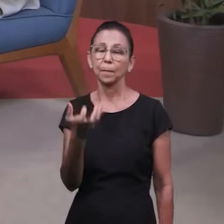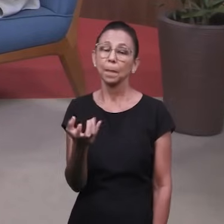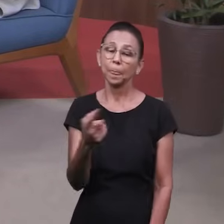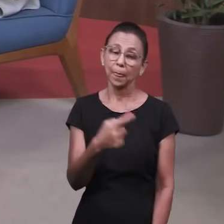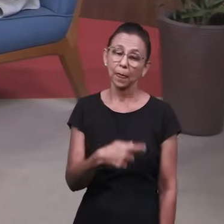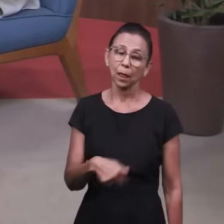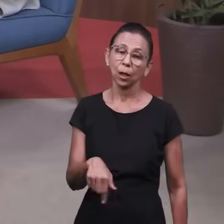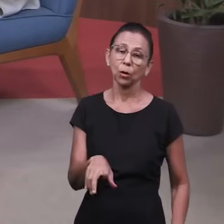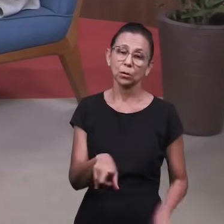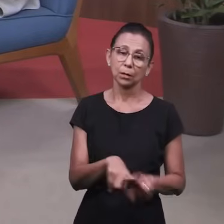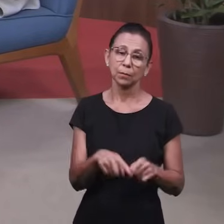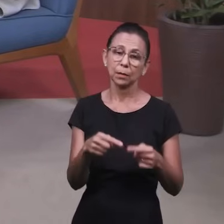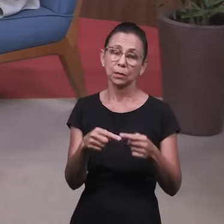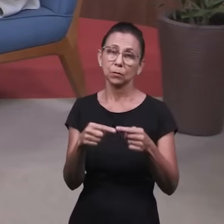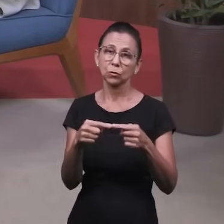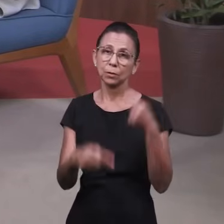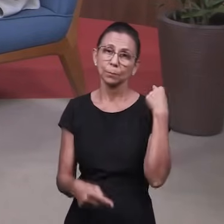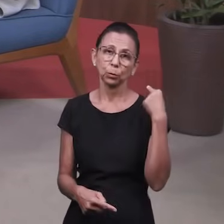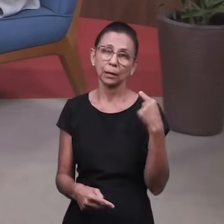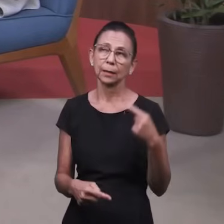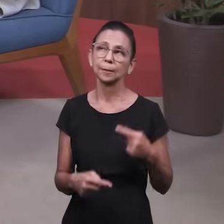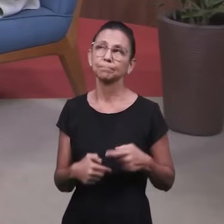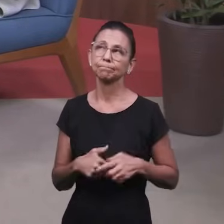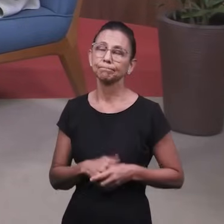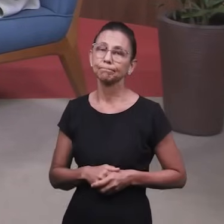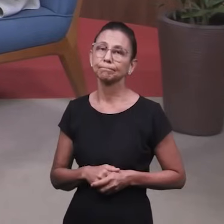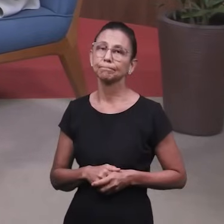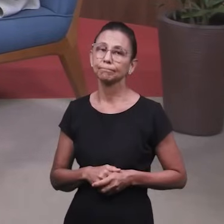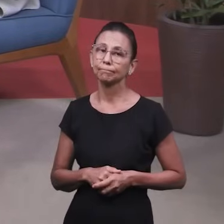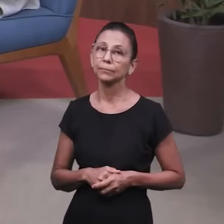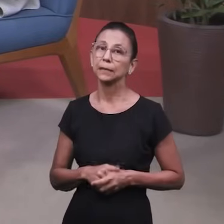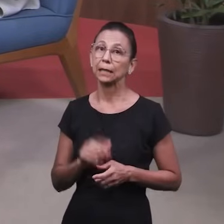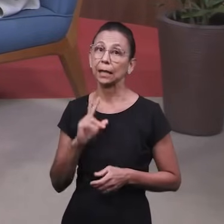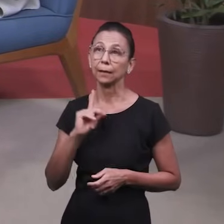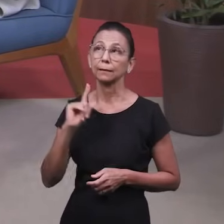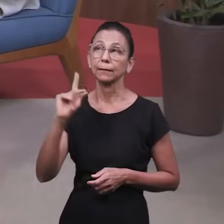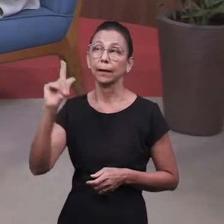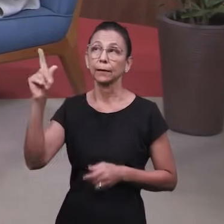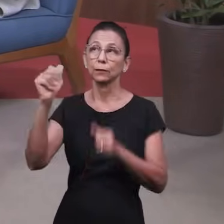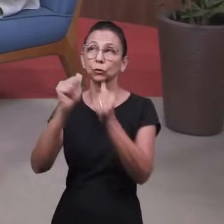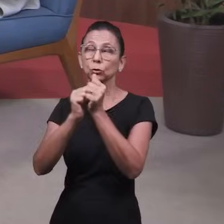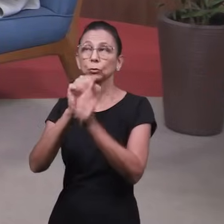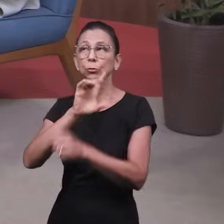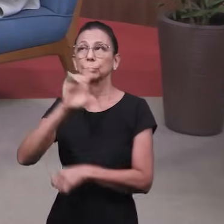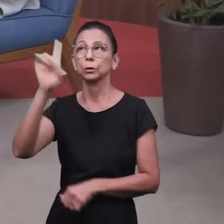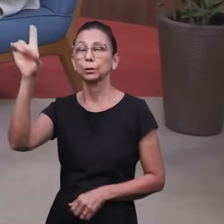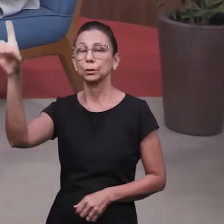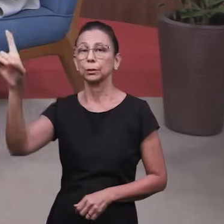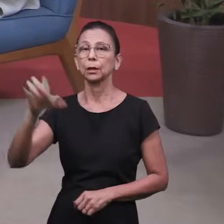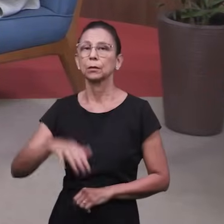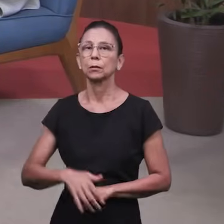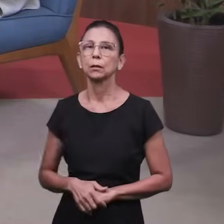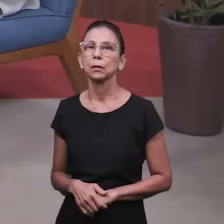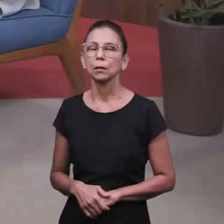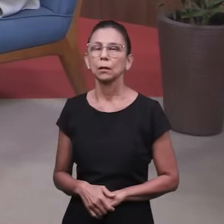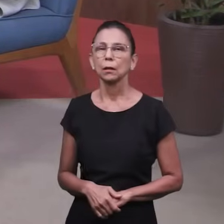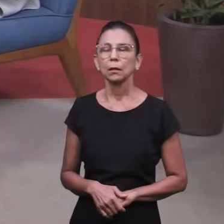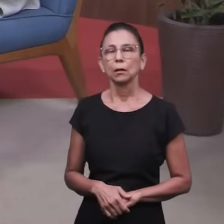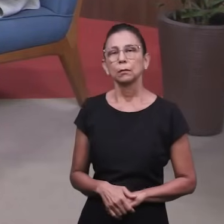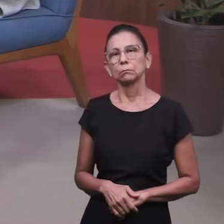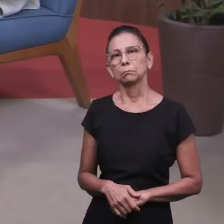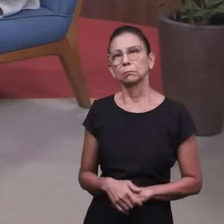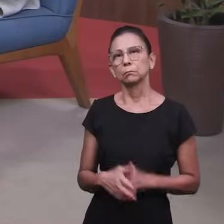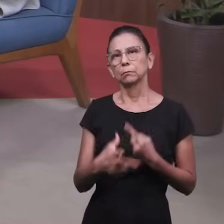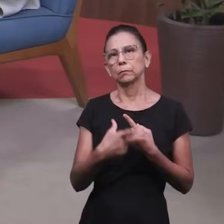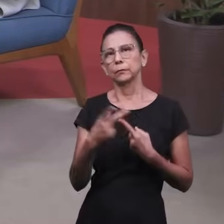Nós também estamos em uma corrida, mas uma corrida para a eternidade de Deus. Para nós, vencer não é simplesmente